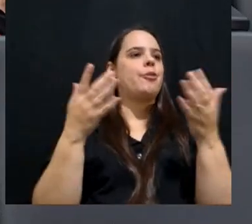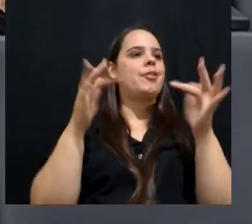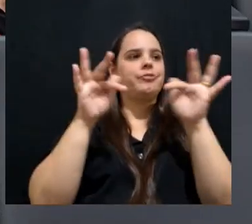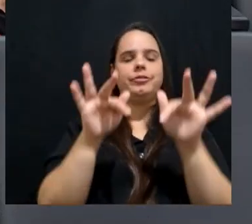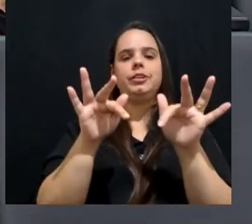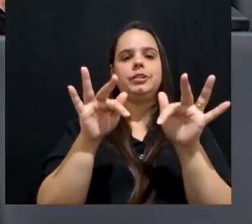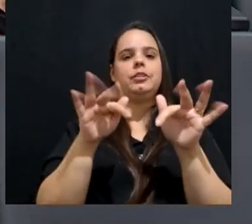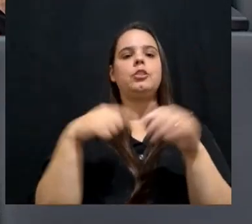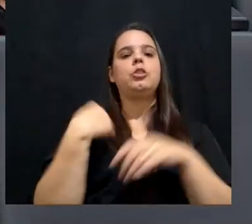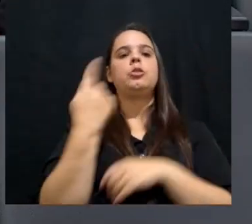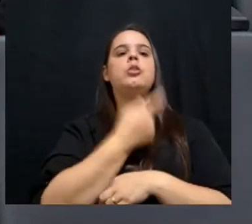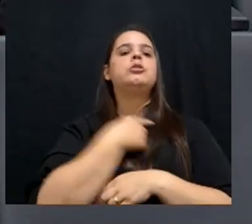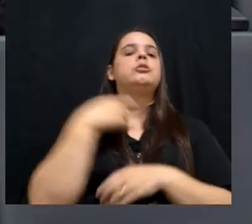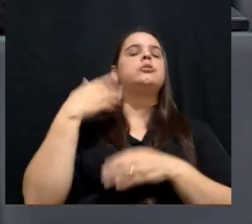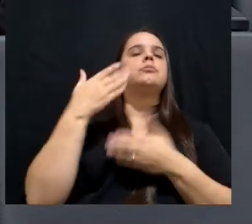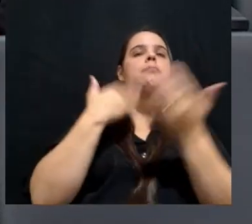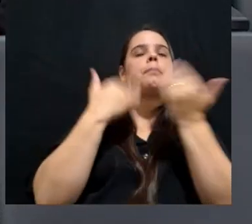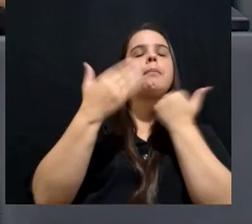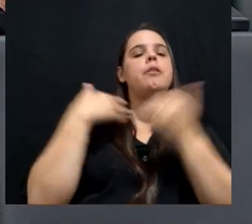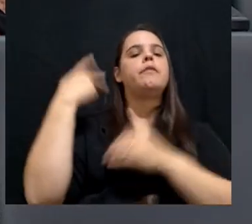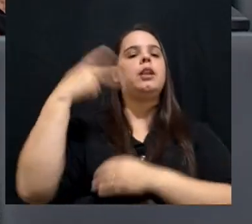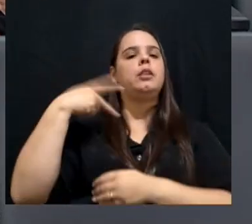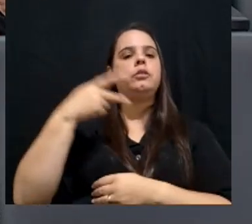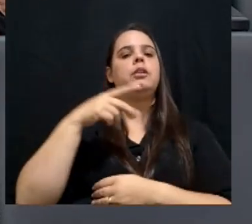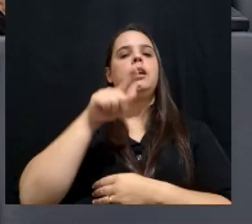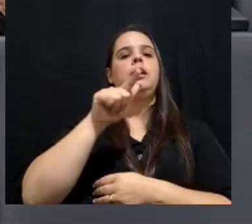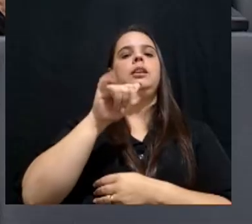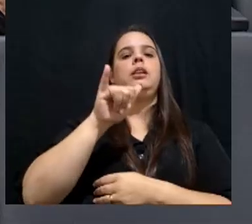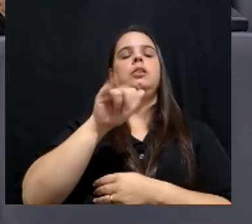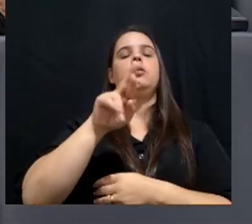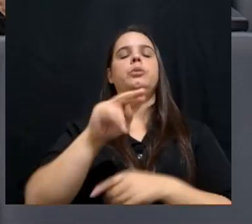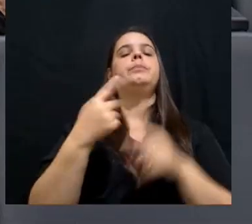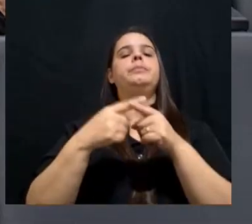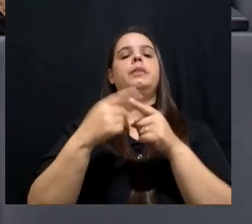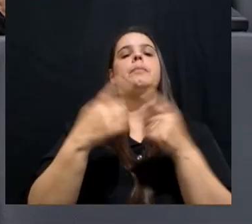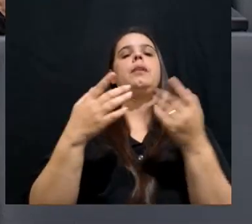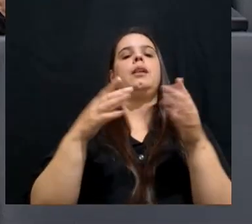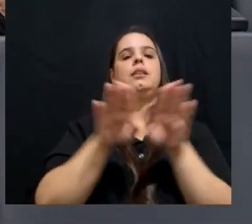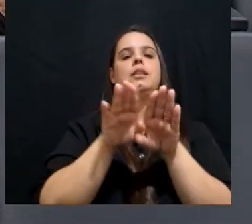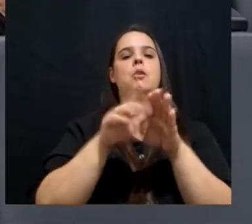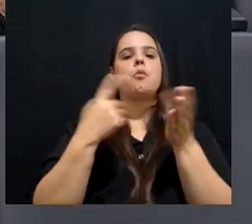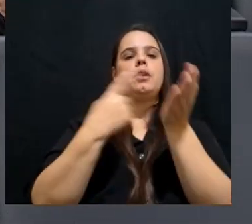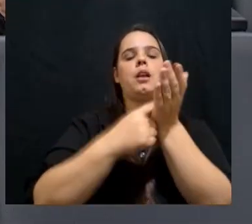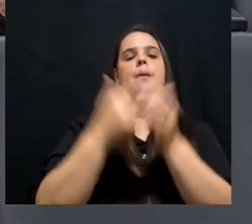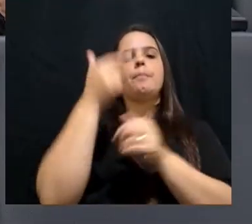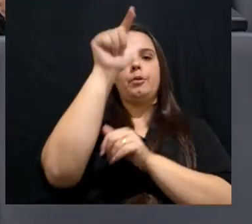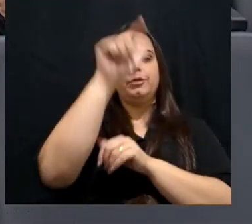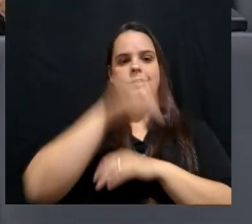vereador Igor Diego e temos um encontro marcado na próxima edição. Até lá!